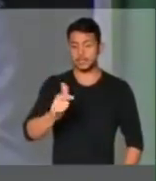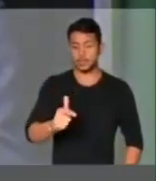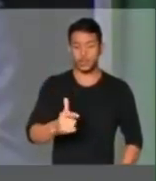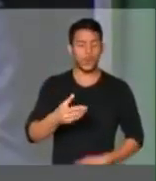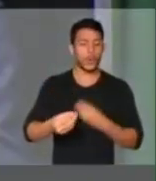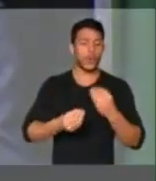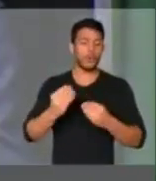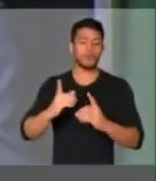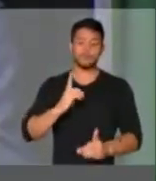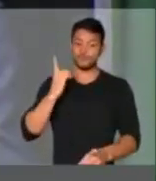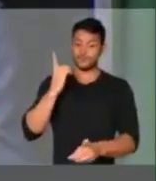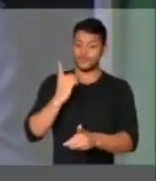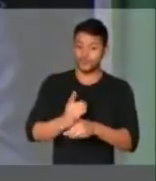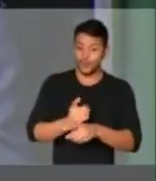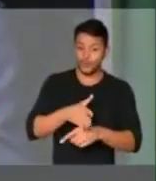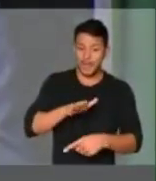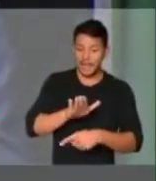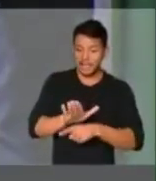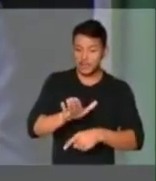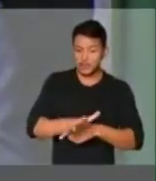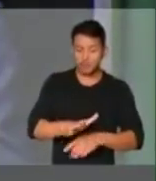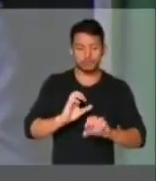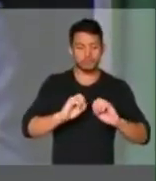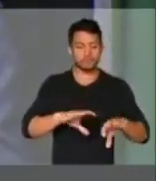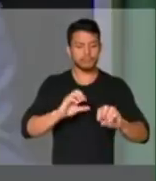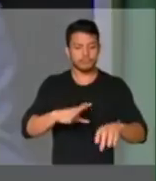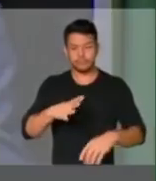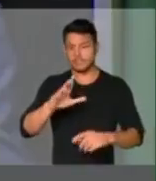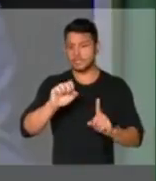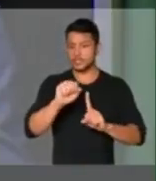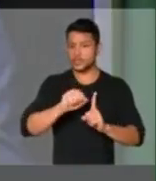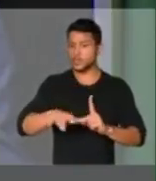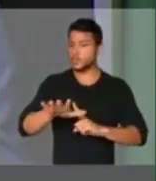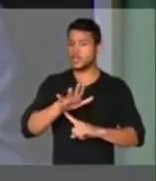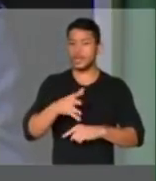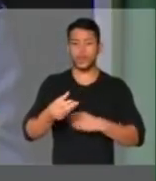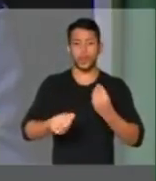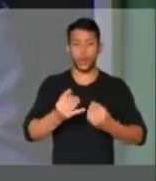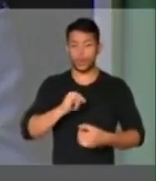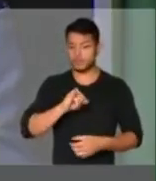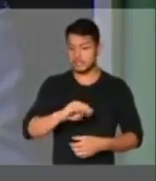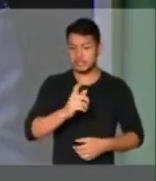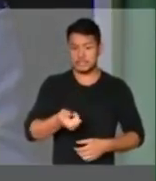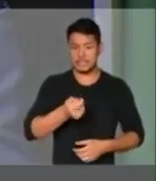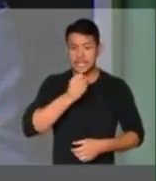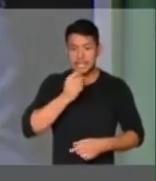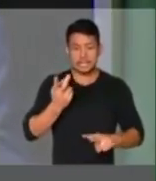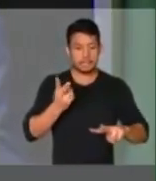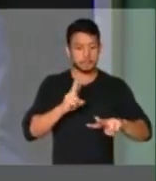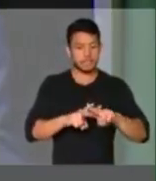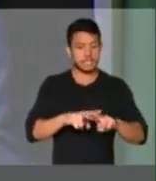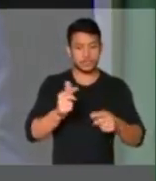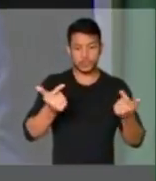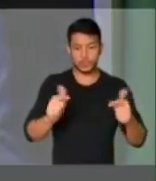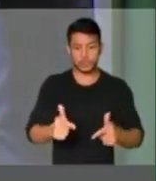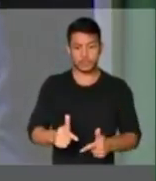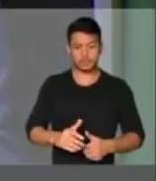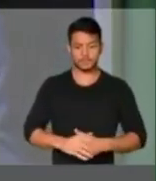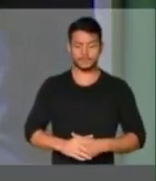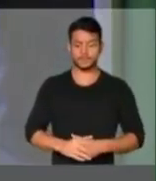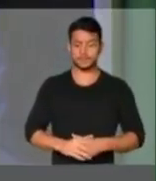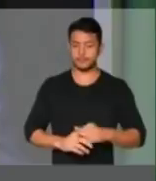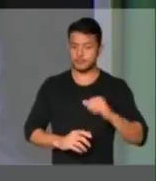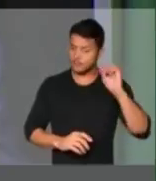esse criminoso e ressocializo esse criminoso se ele ainda nem está preso? Seria uma excelente